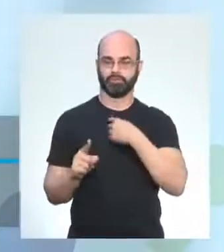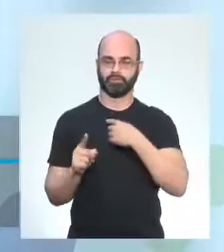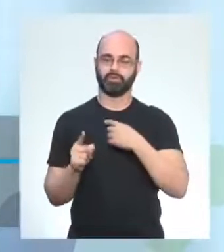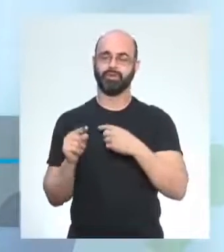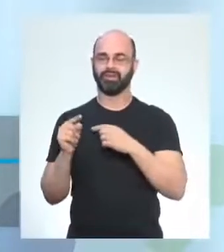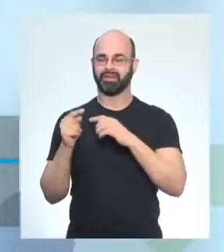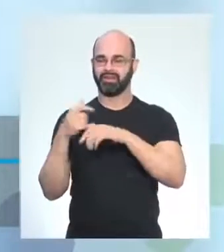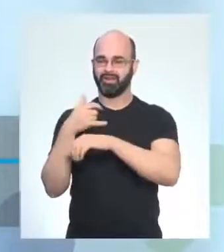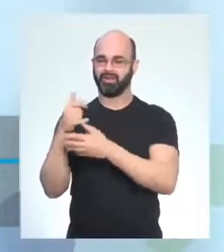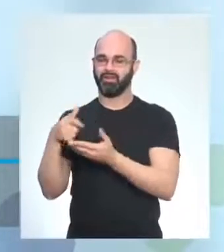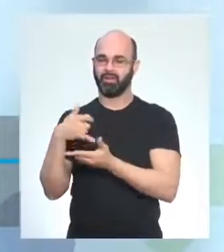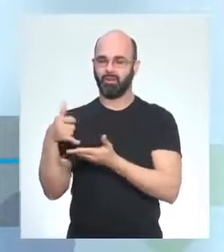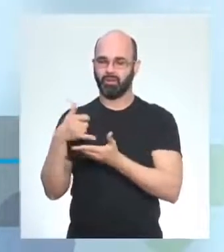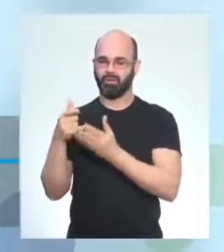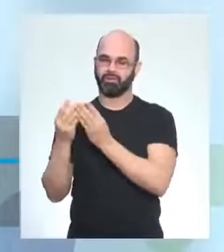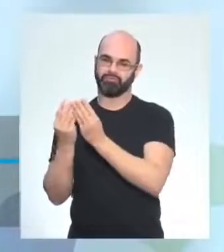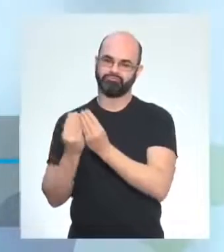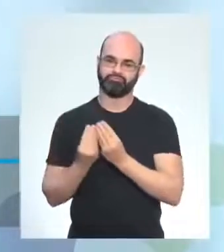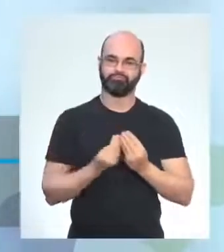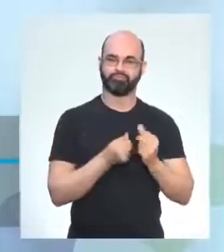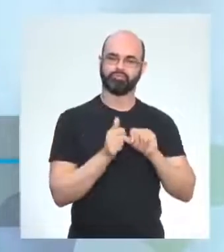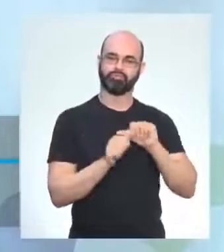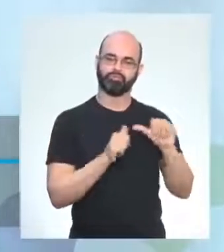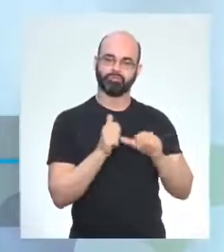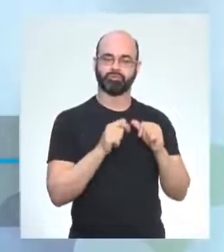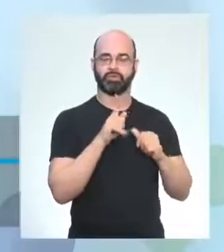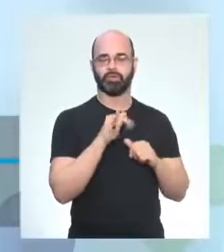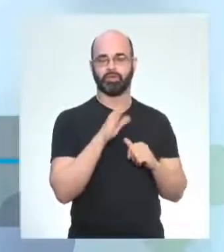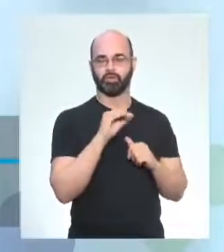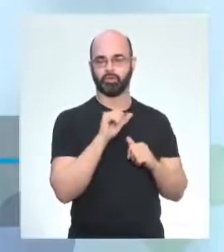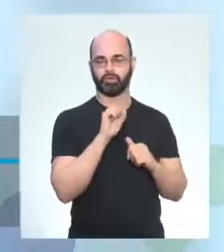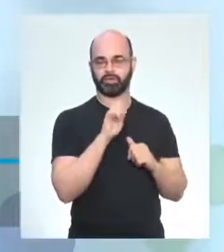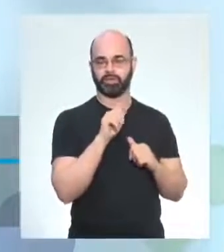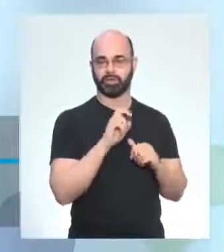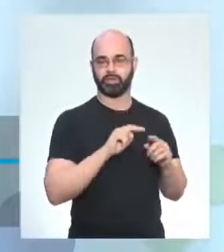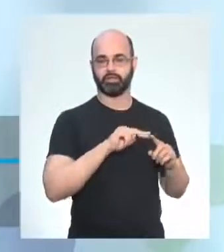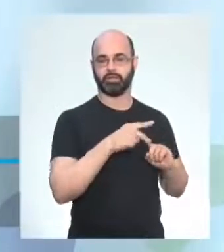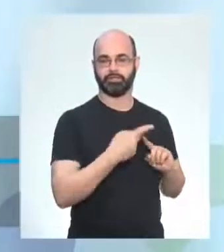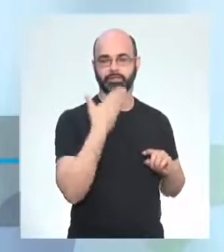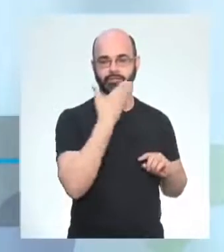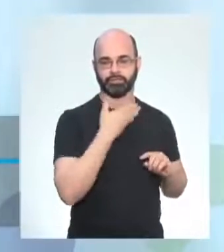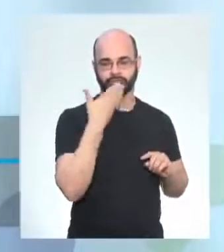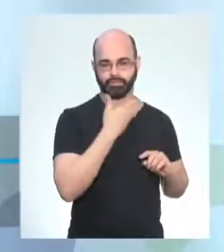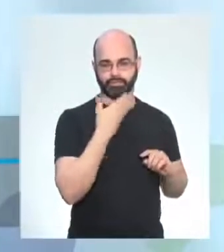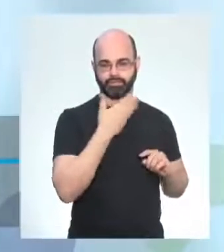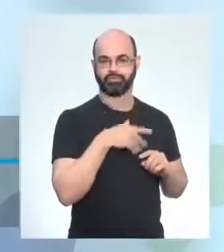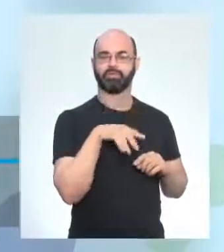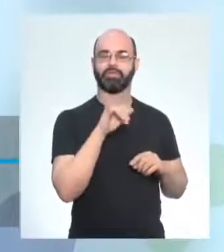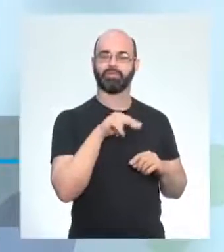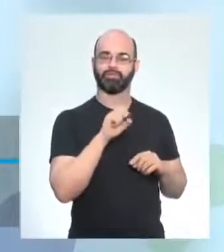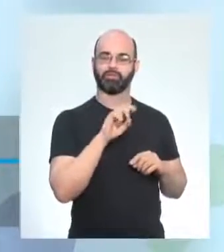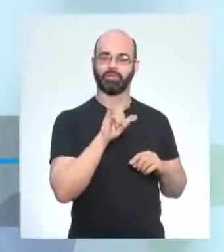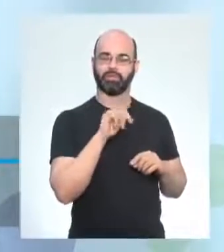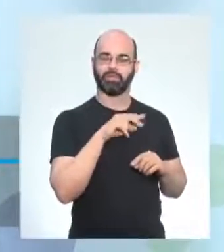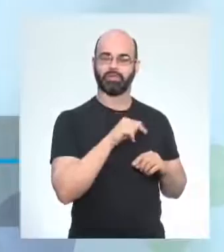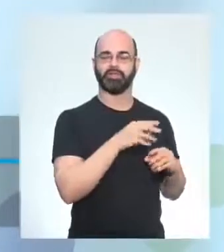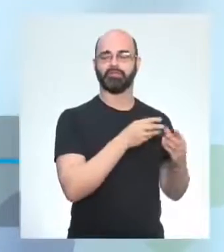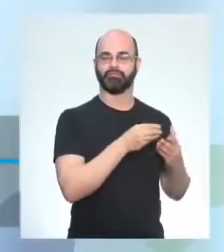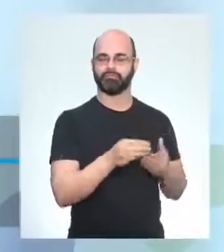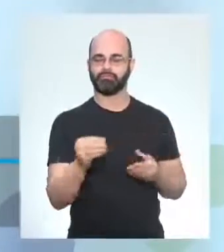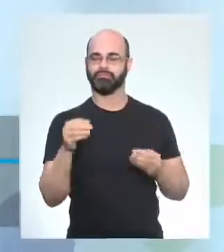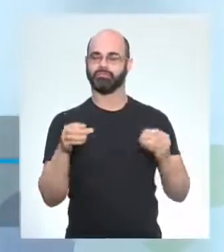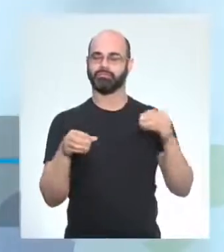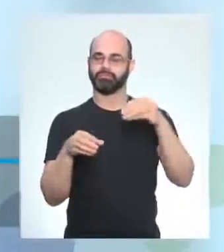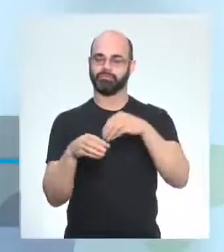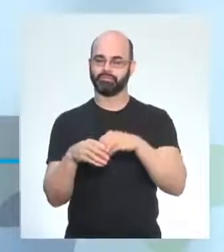Pega a gordura, transforma em glicogênio, pega o glicogênio, transforma em açúcar, para ser levado pela insulina até a célula e para gastar